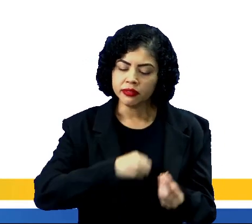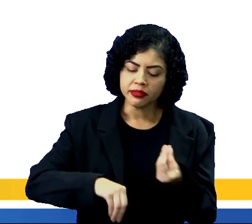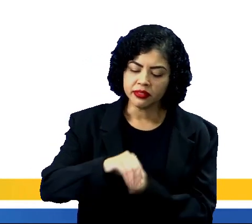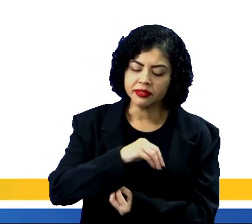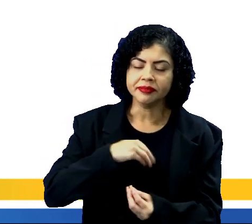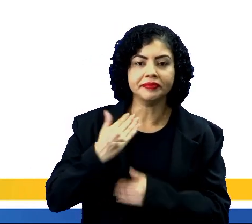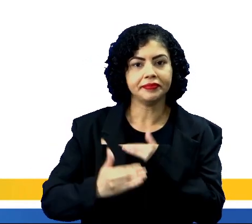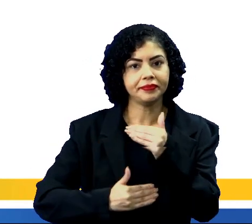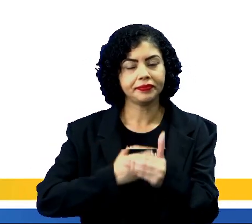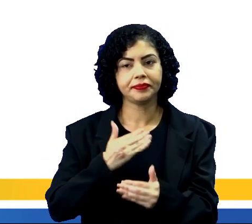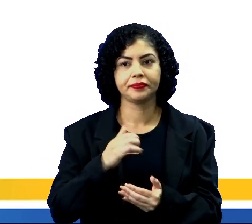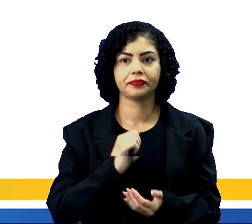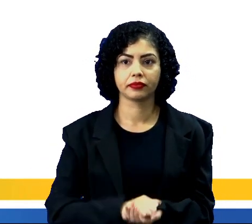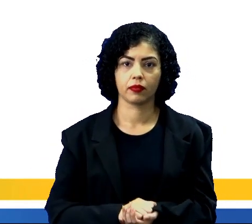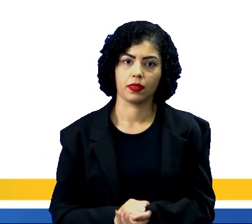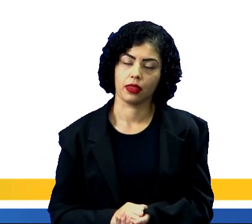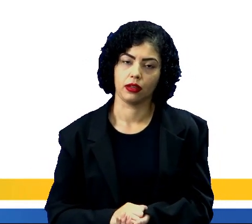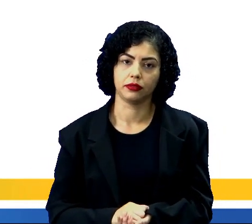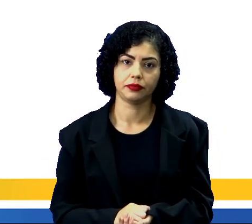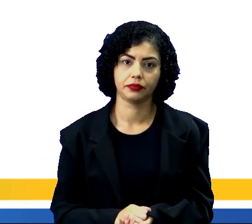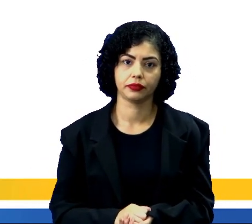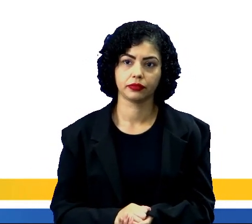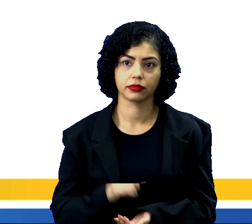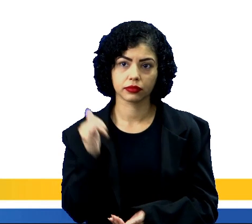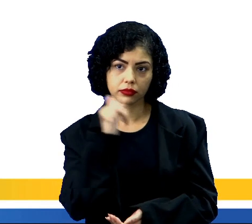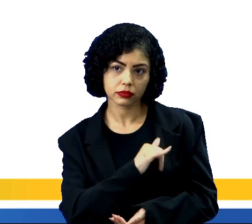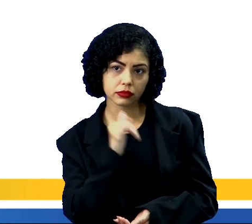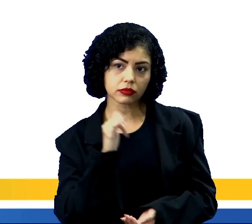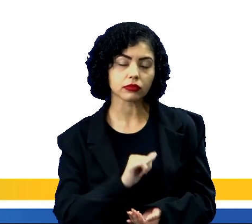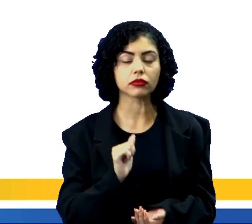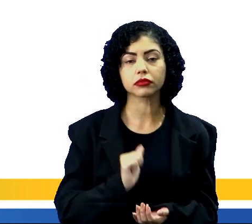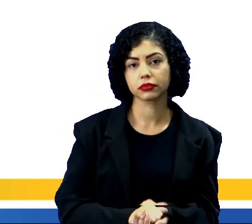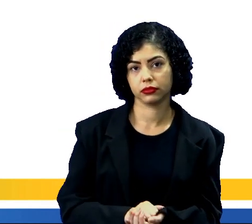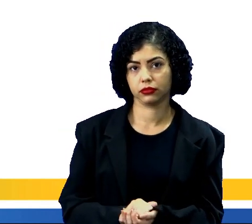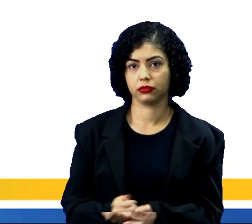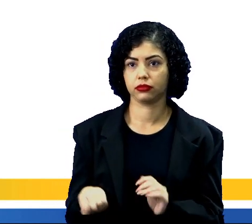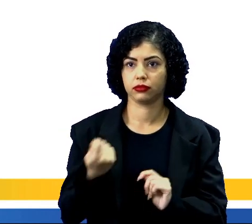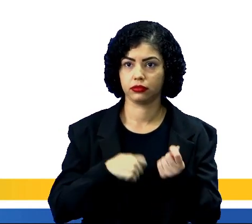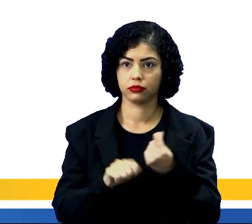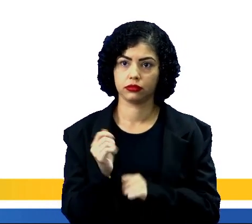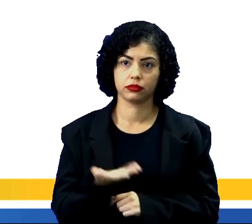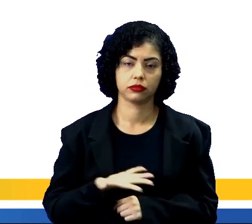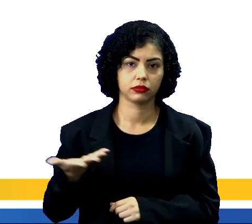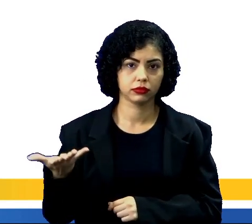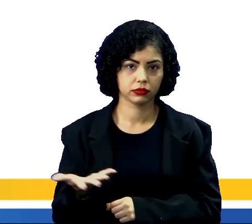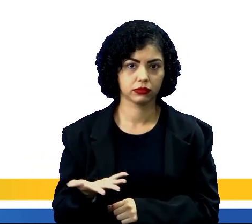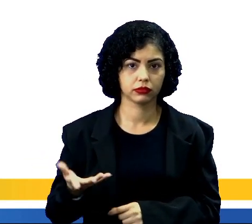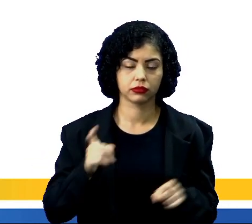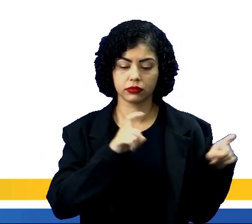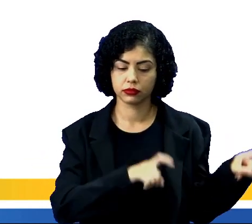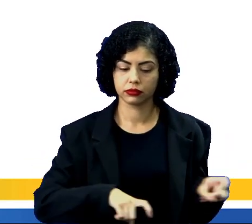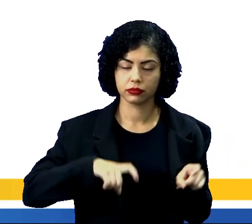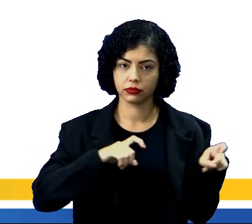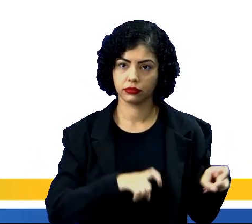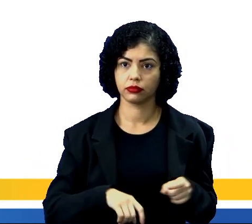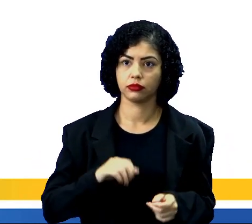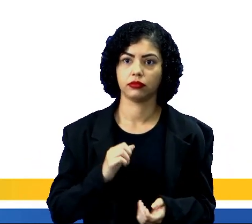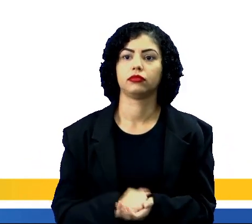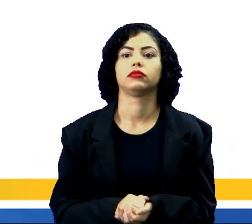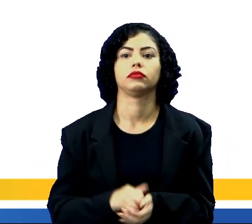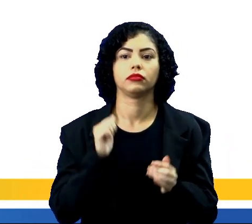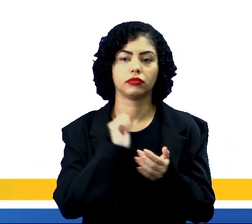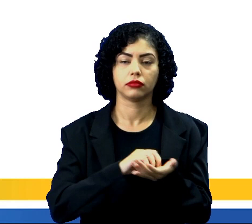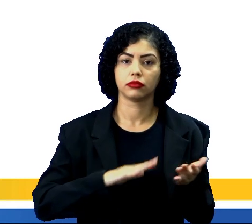desenvolvido nessa região, na Península Itálica, uma economia baseada na agricultura e